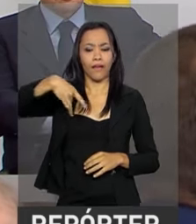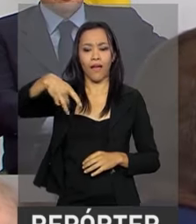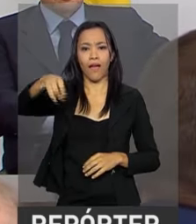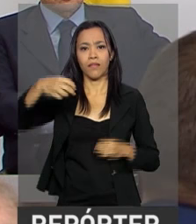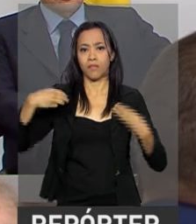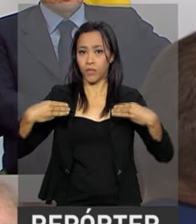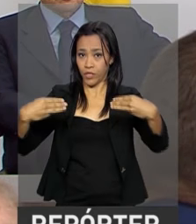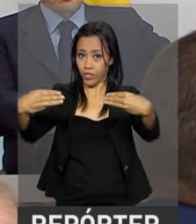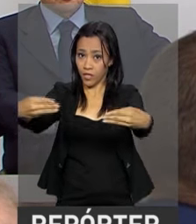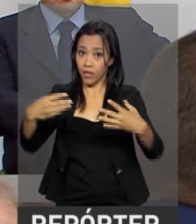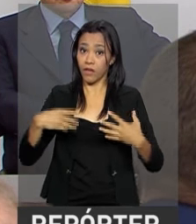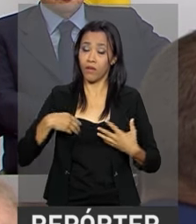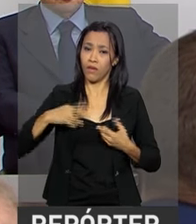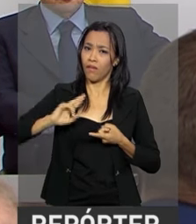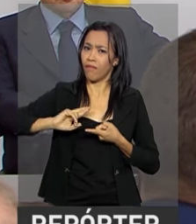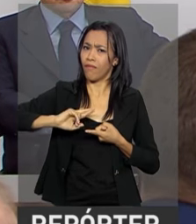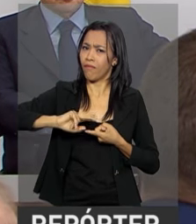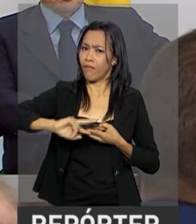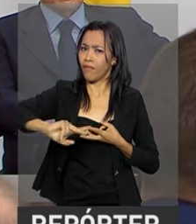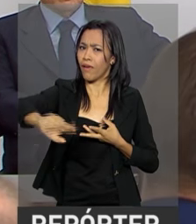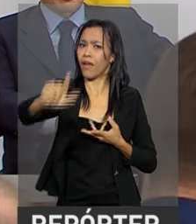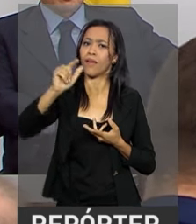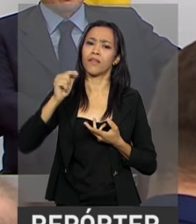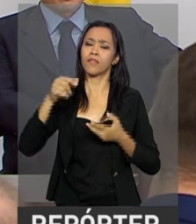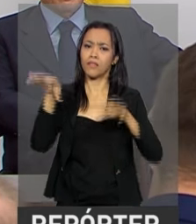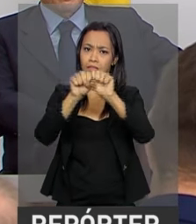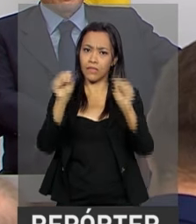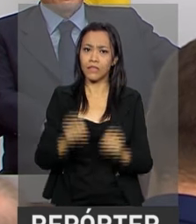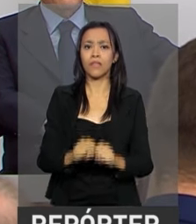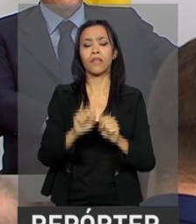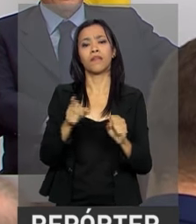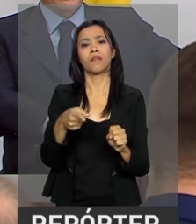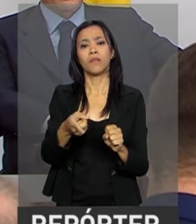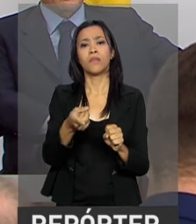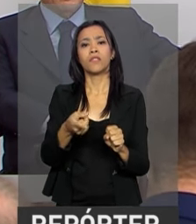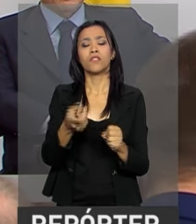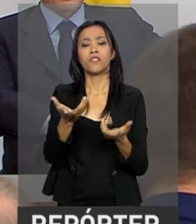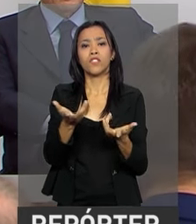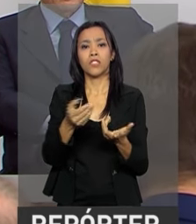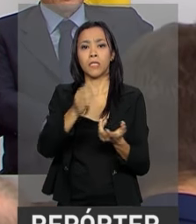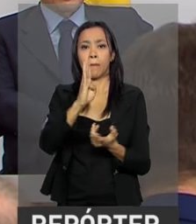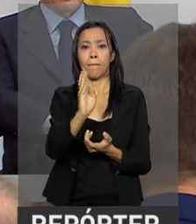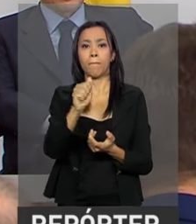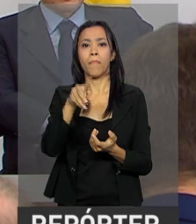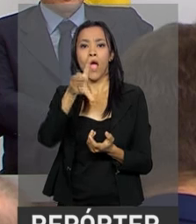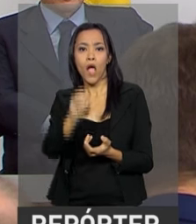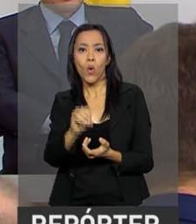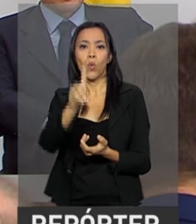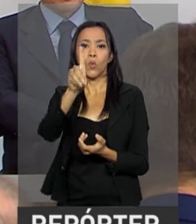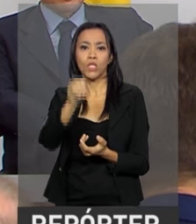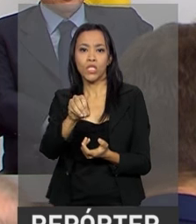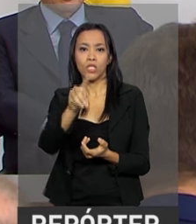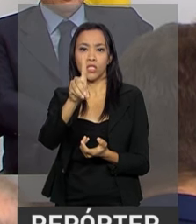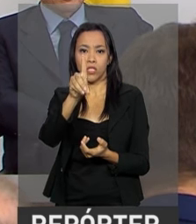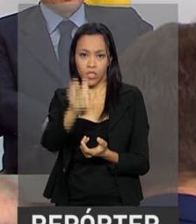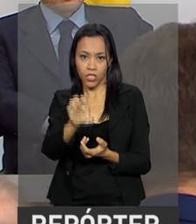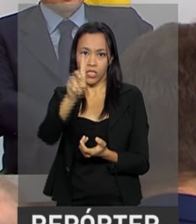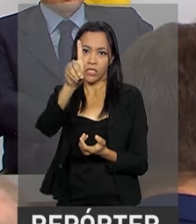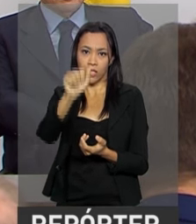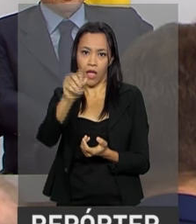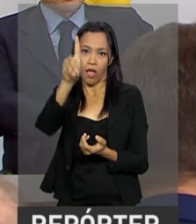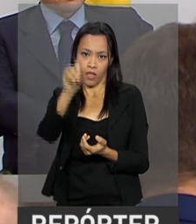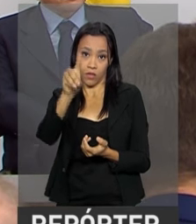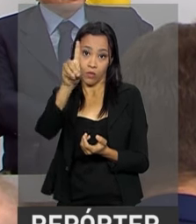centenas de bancos de dados, ou pelo menos de sistemas de bancos de dados que não